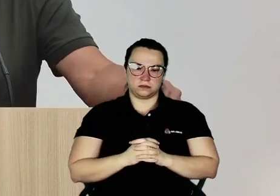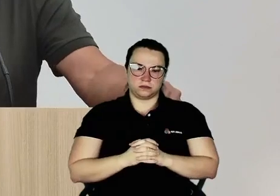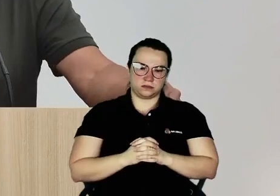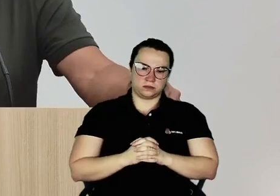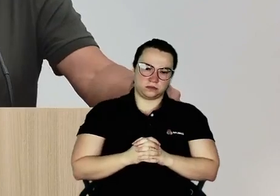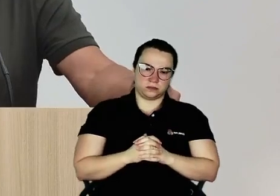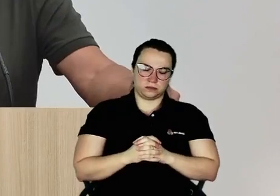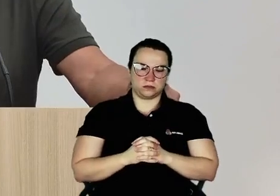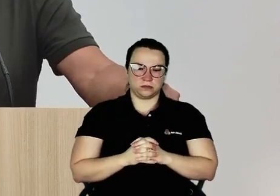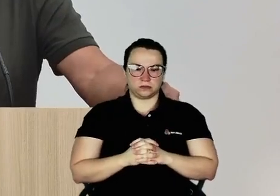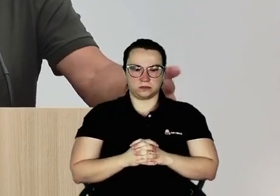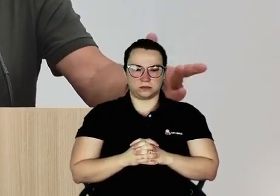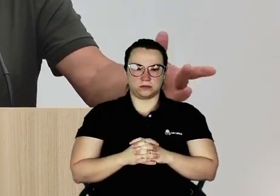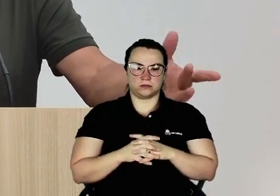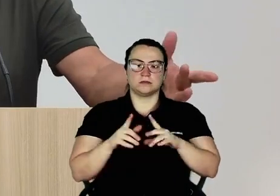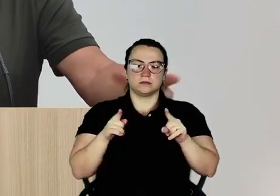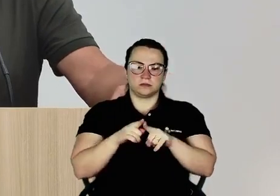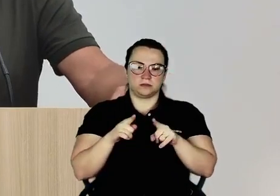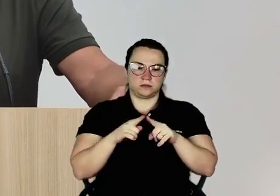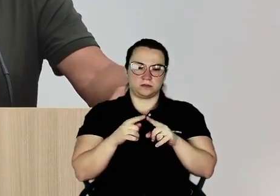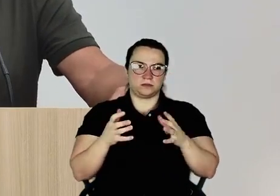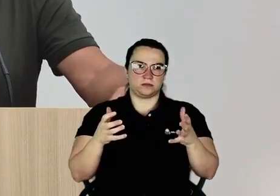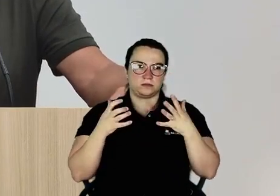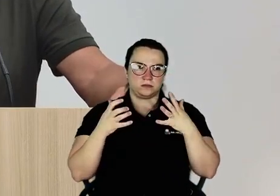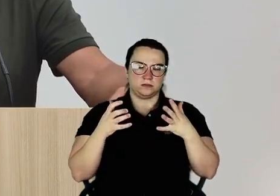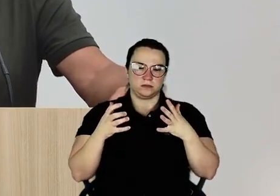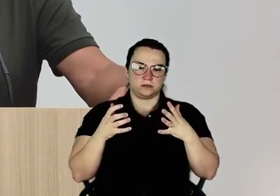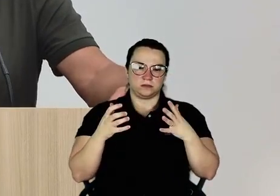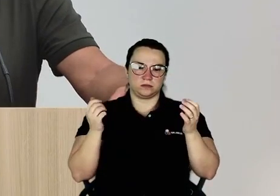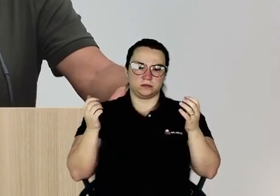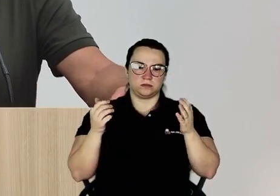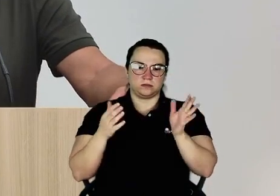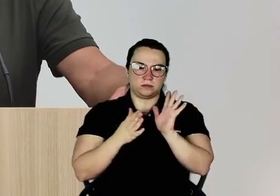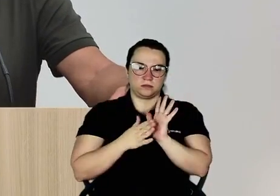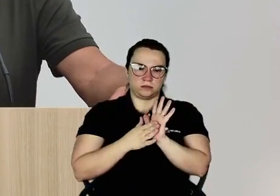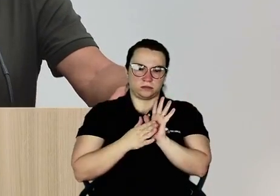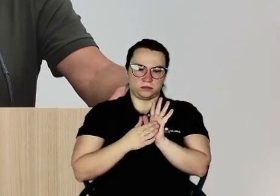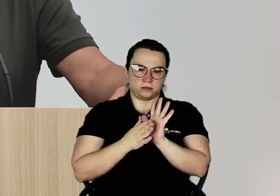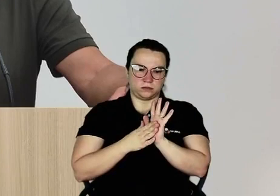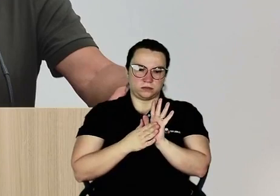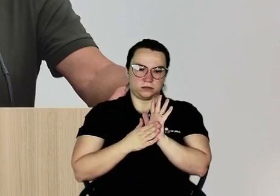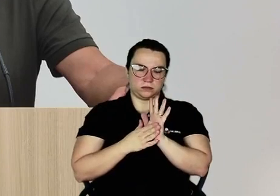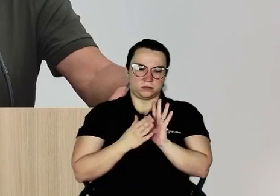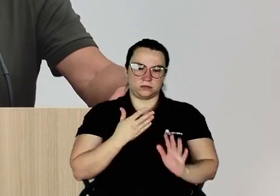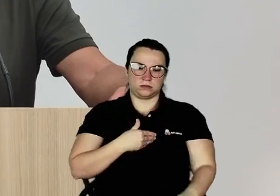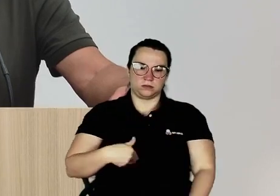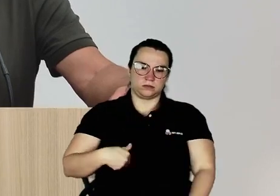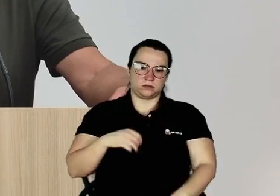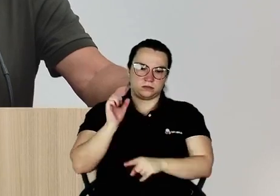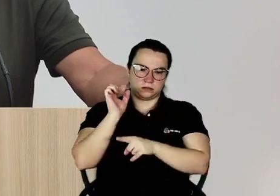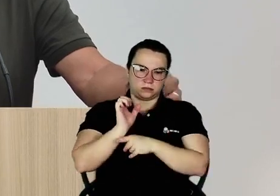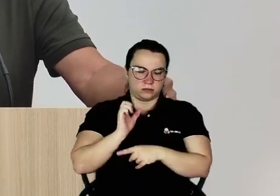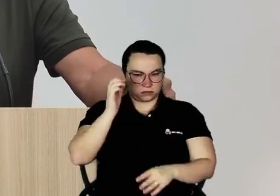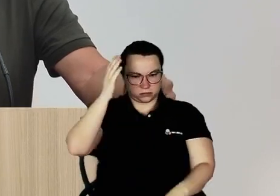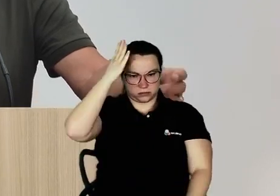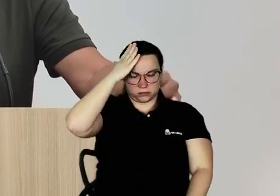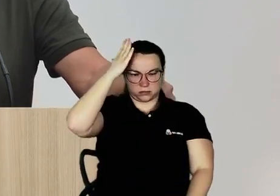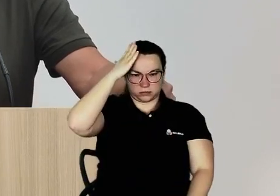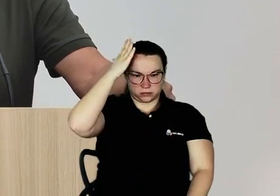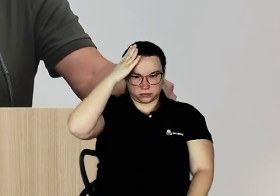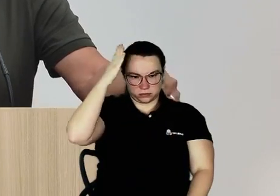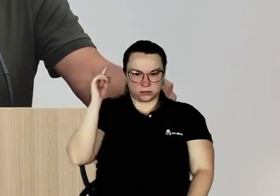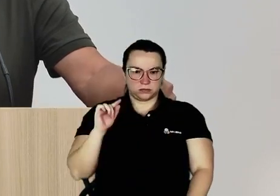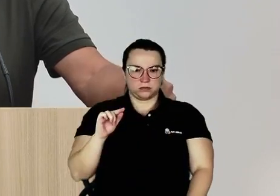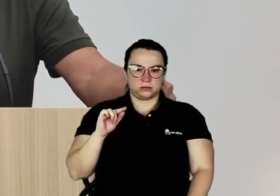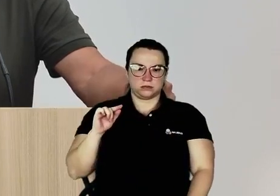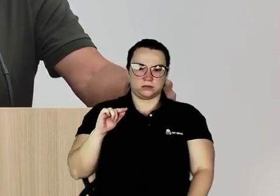aqui até uma forma de cobrar do governo do estado do Paraná, que eu sempre falo, vereador Beto, a gente fala